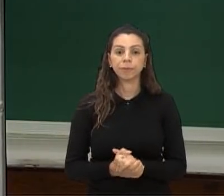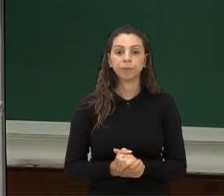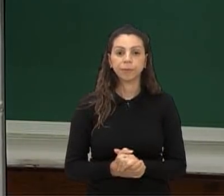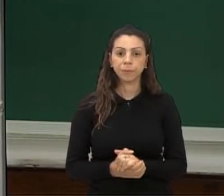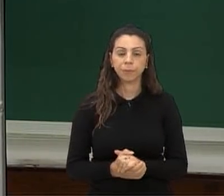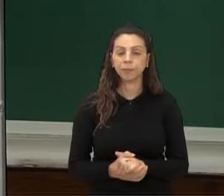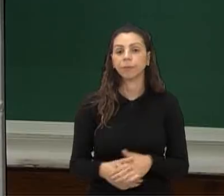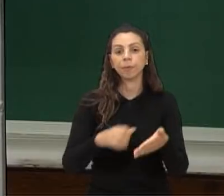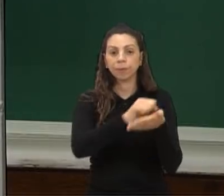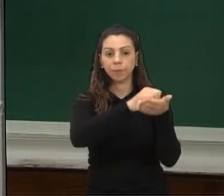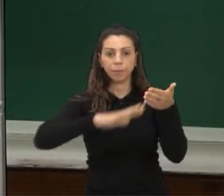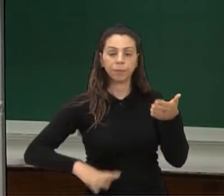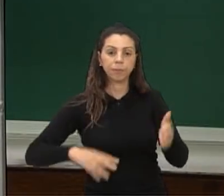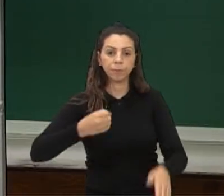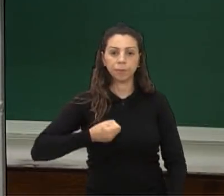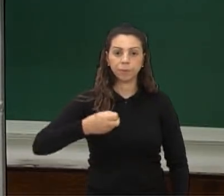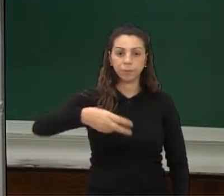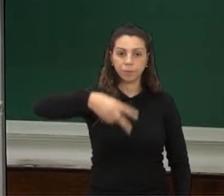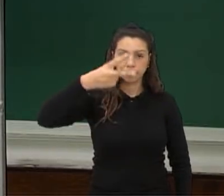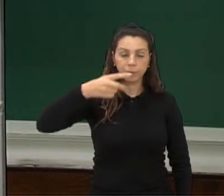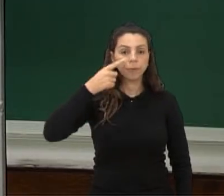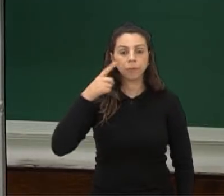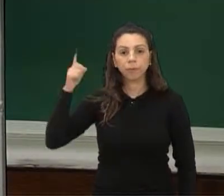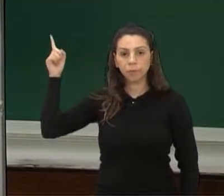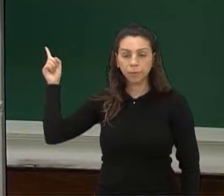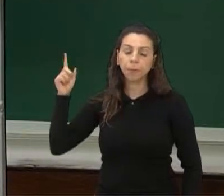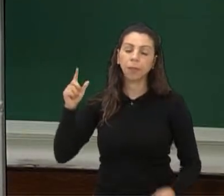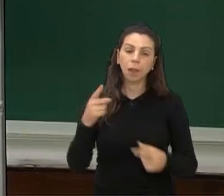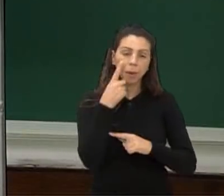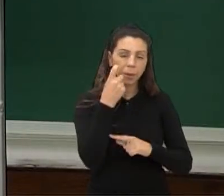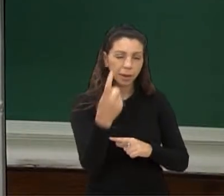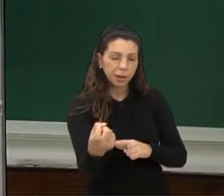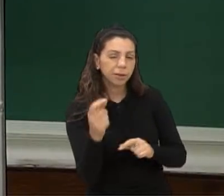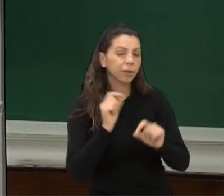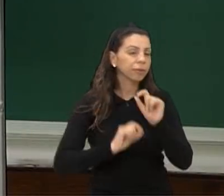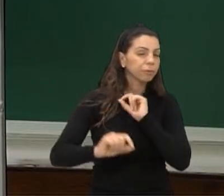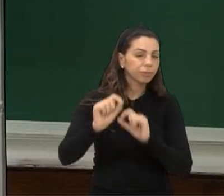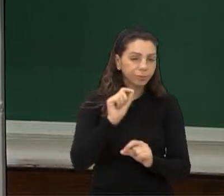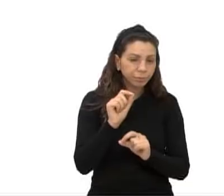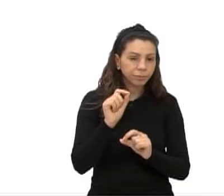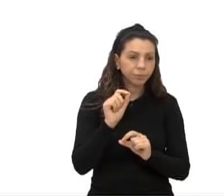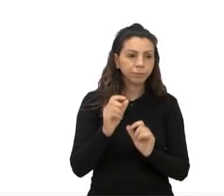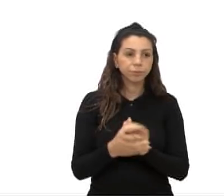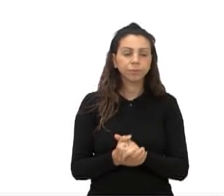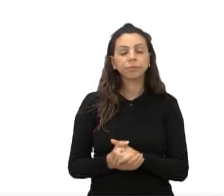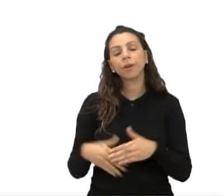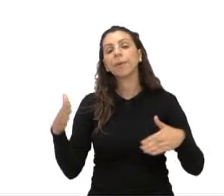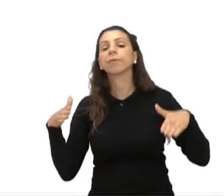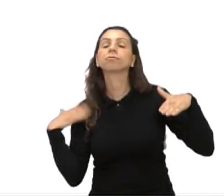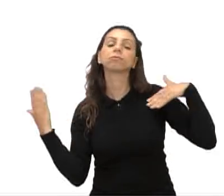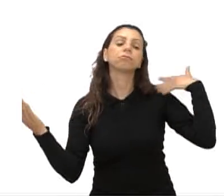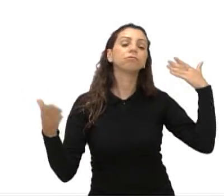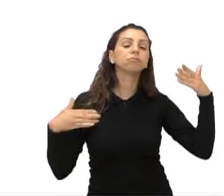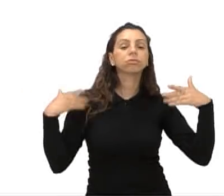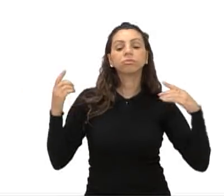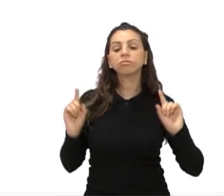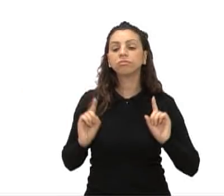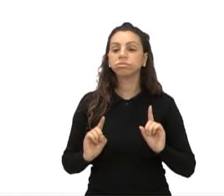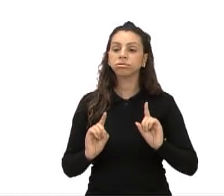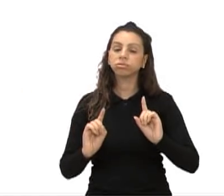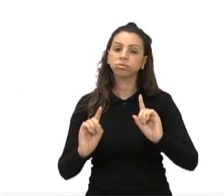eu não represento uma equação só por letrinha x, tá, pessoal? Pode ser qualquer letra, qualquer